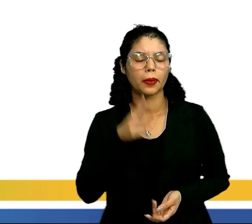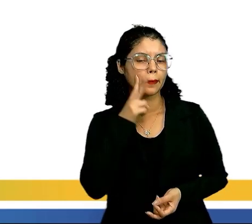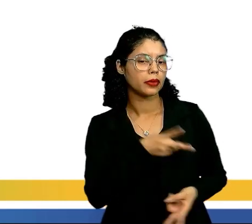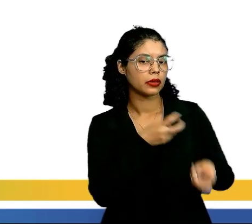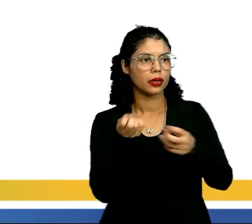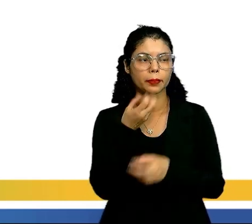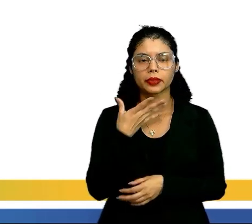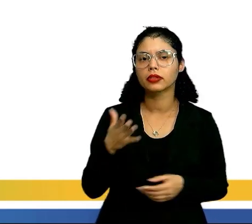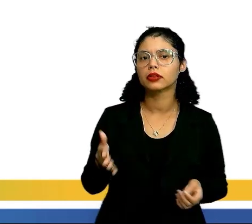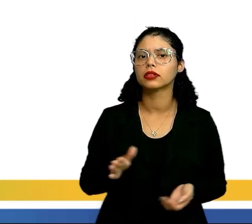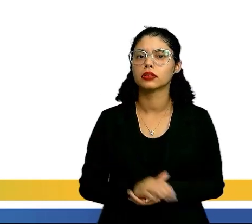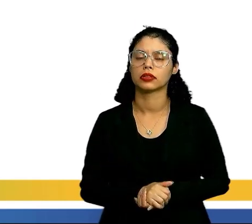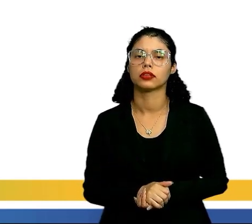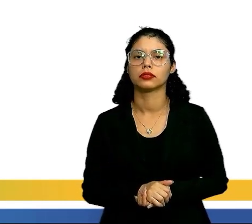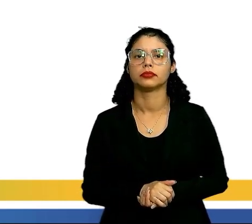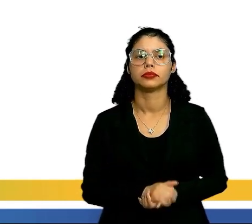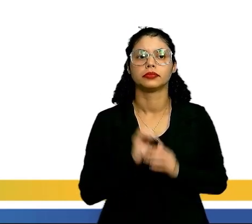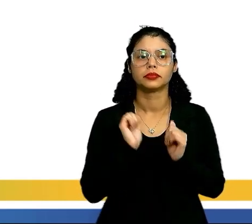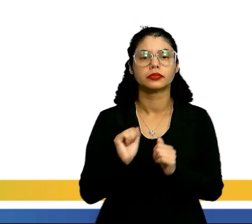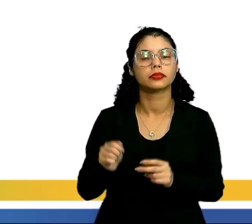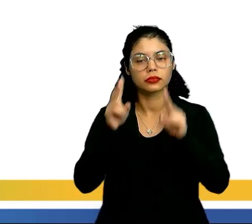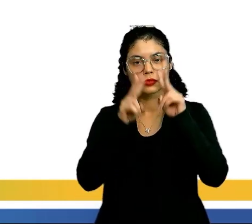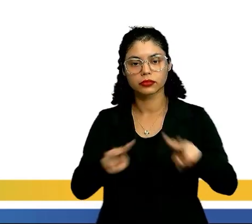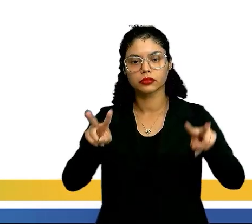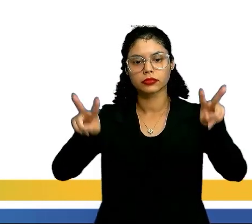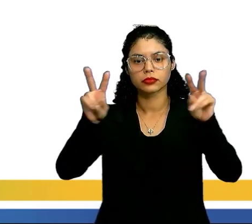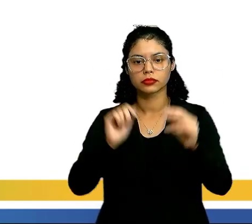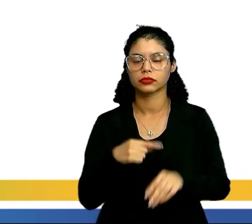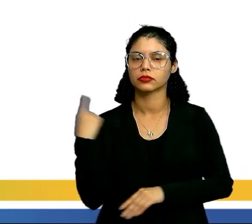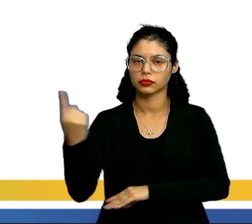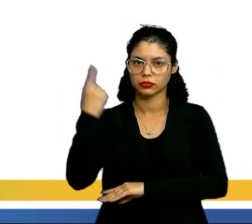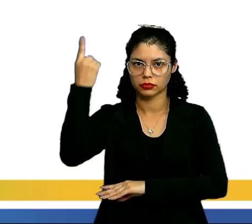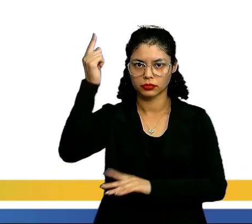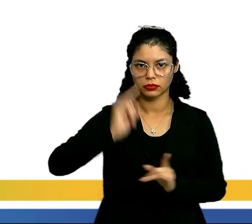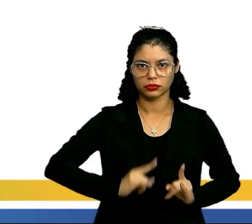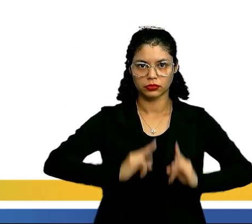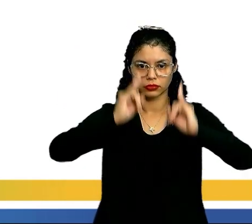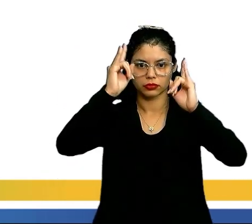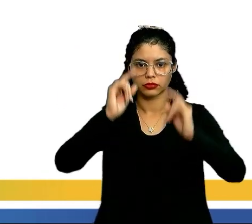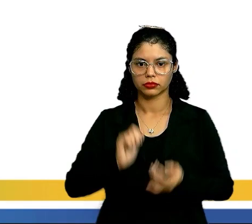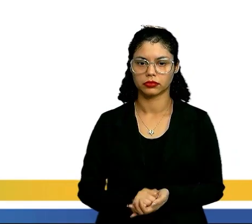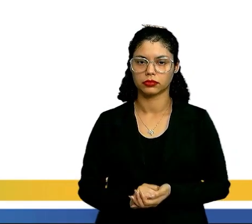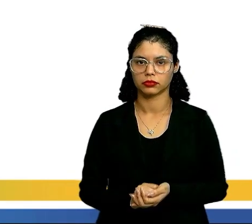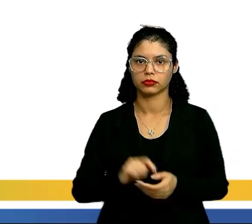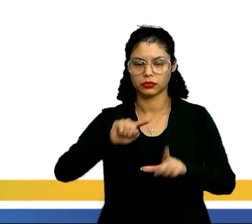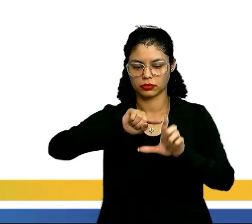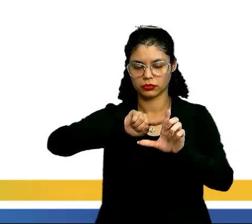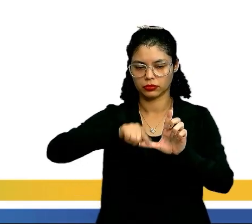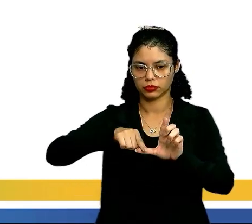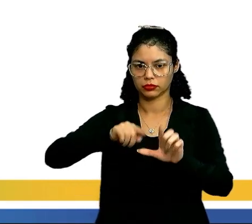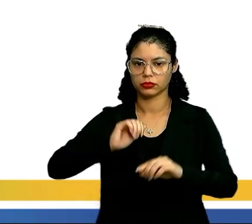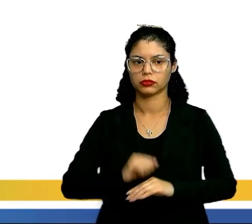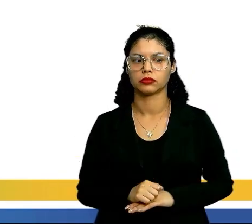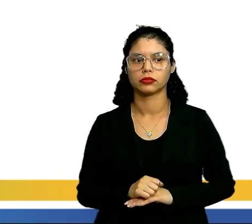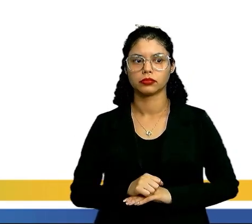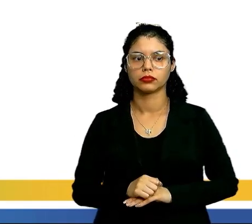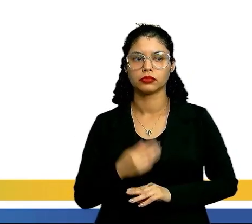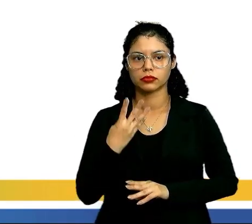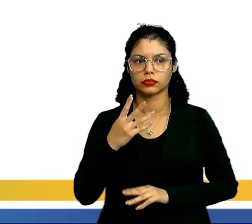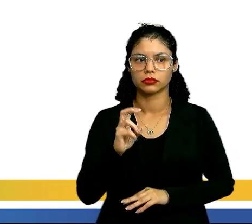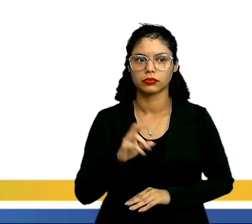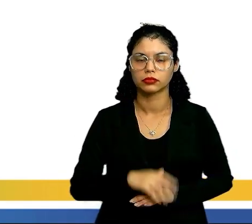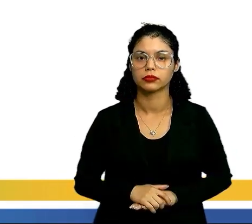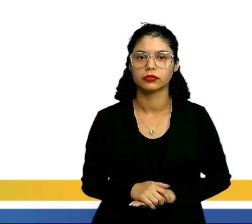Observando bem, pessoal, podemos ver a altura do prédio e o ângulo de 45,